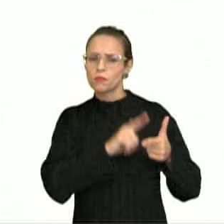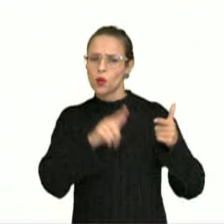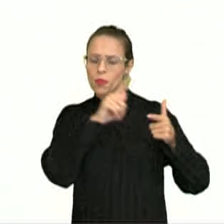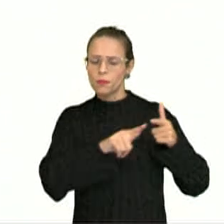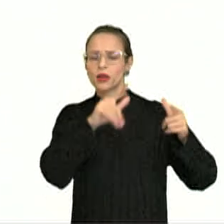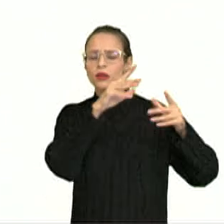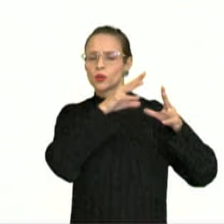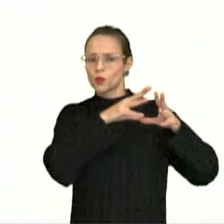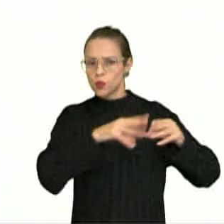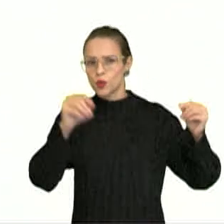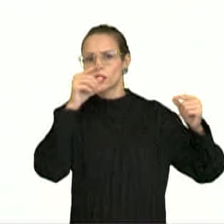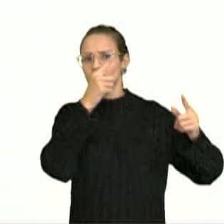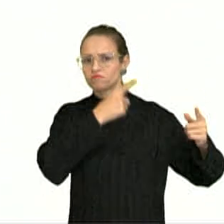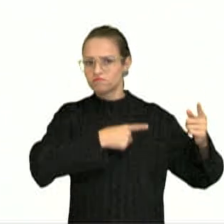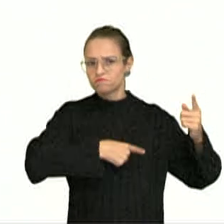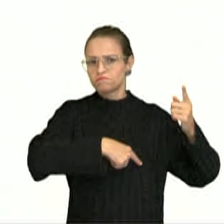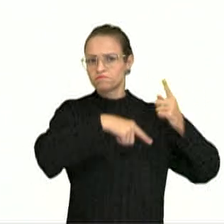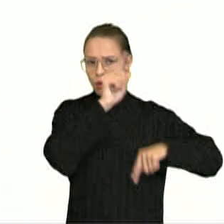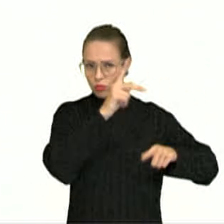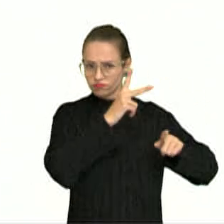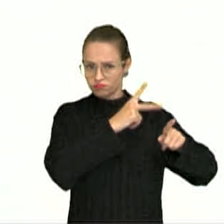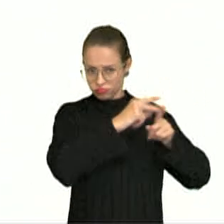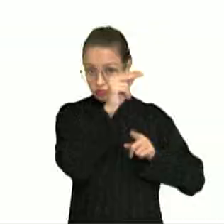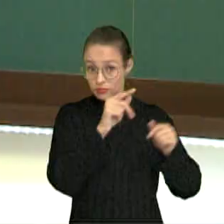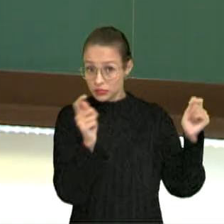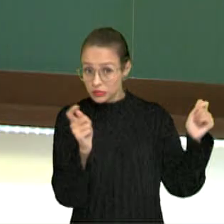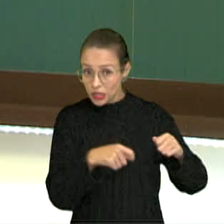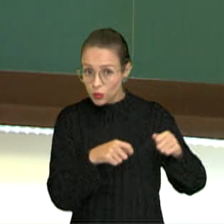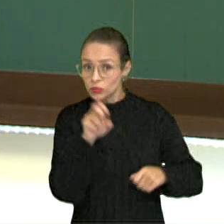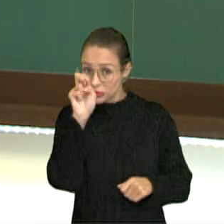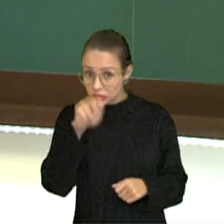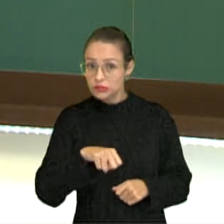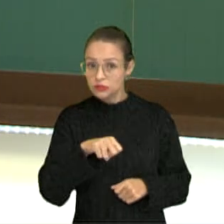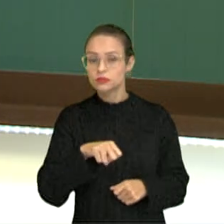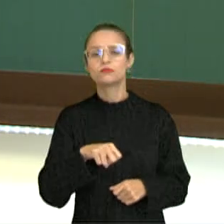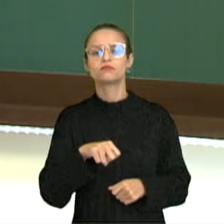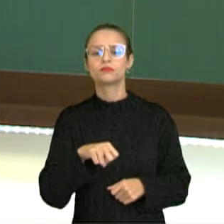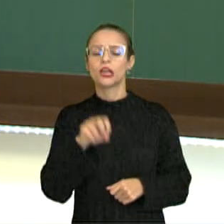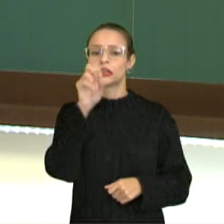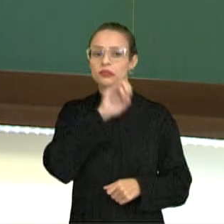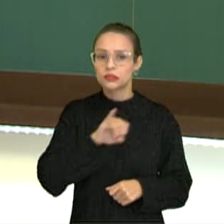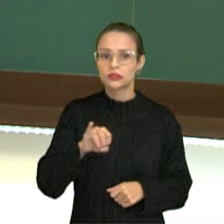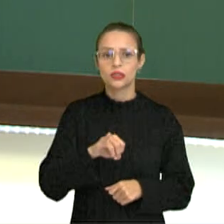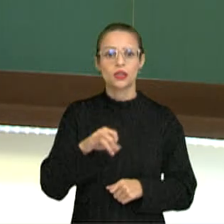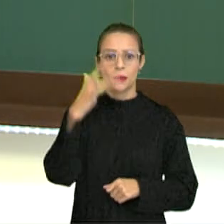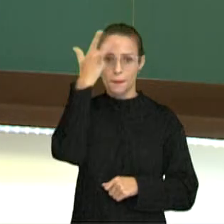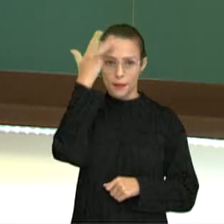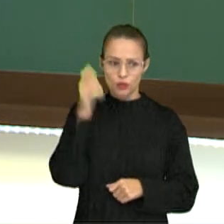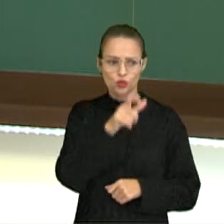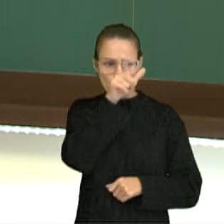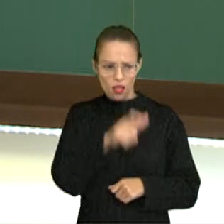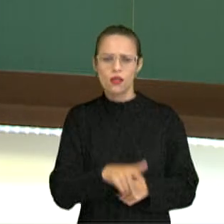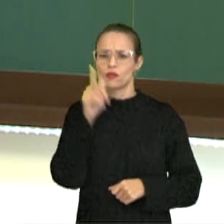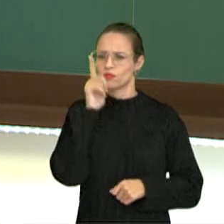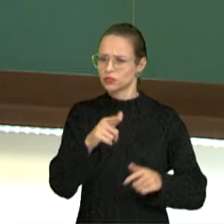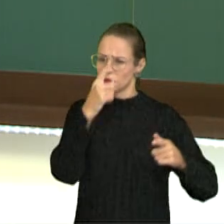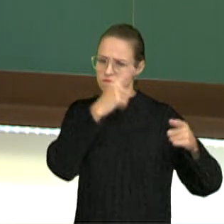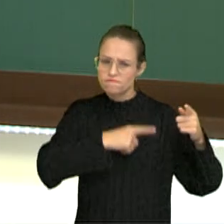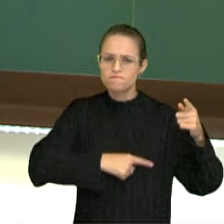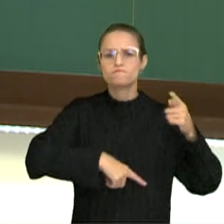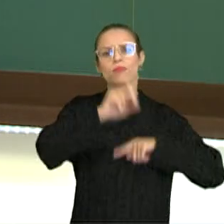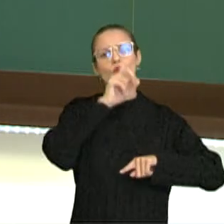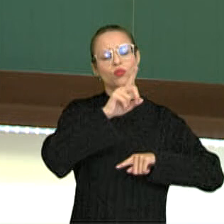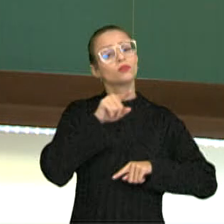desse processo? Ela conseguiu superar esse processo? Se sim, se alguém no mundo conseguiu superar aquele